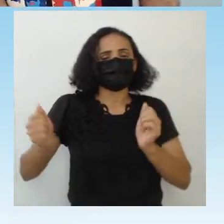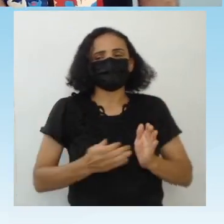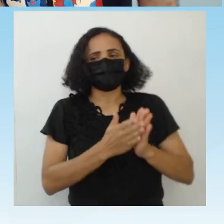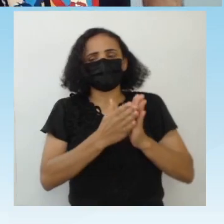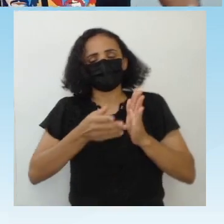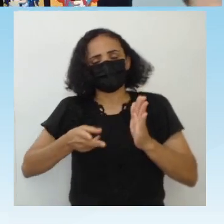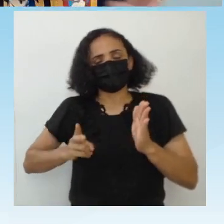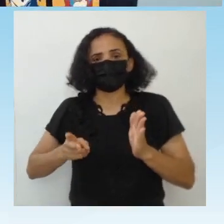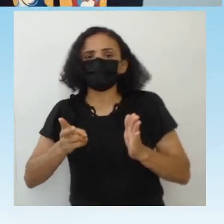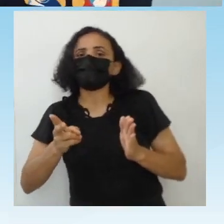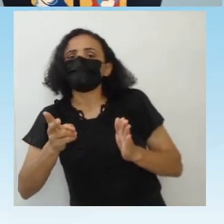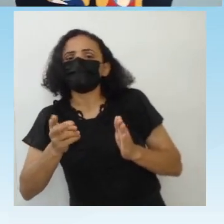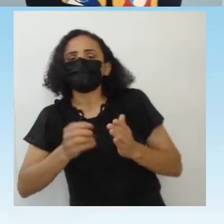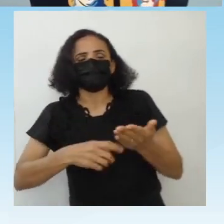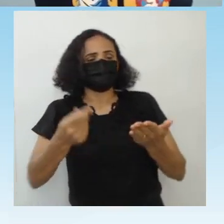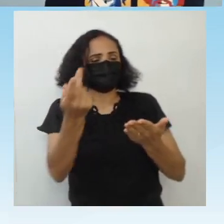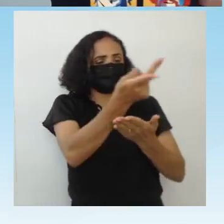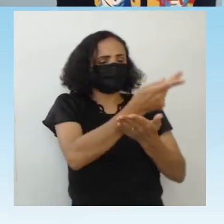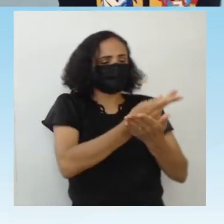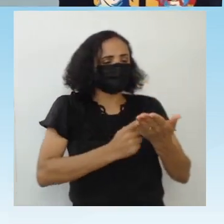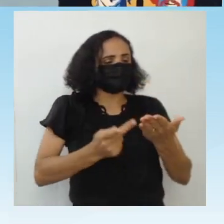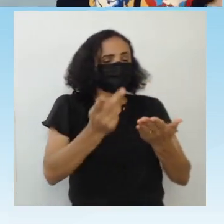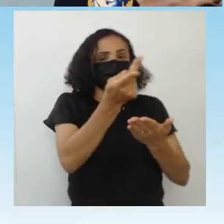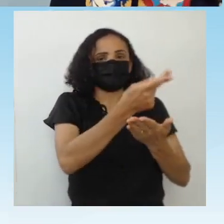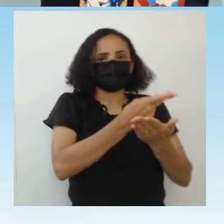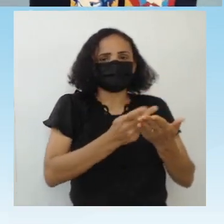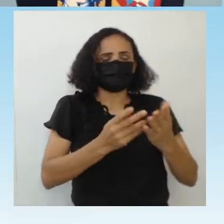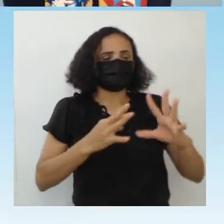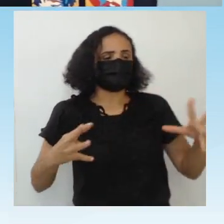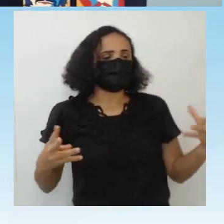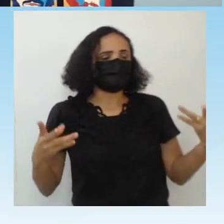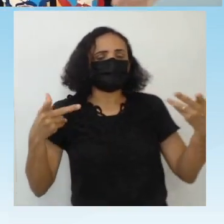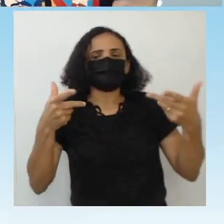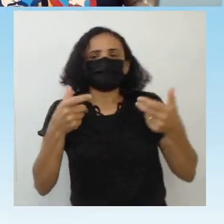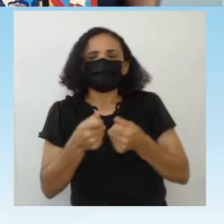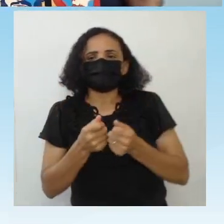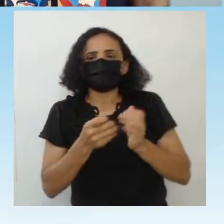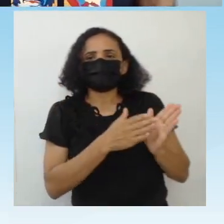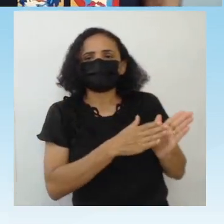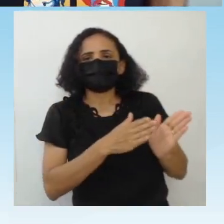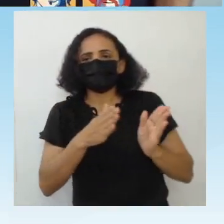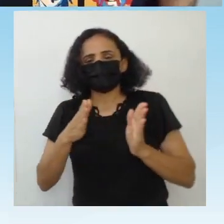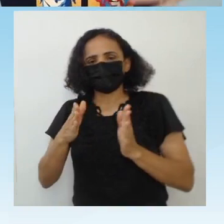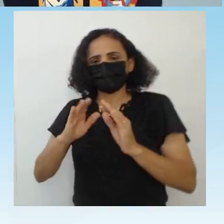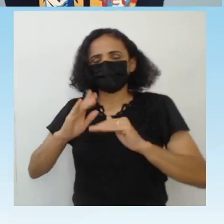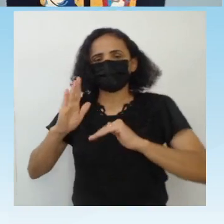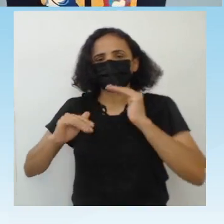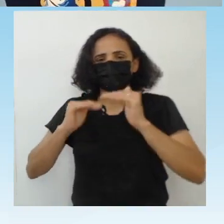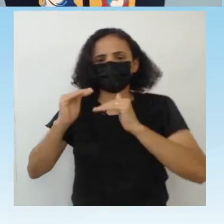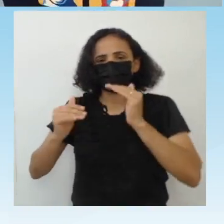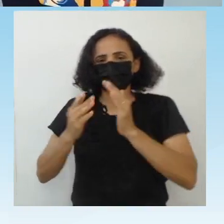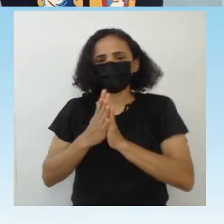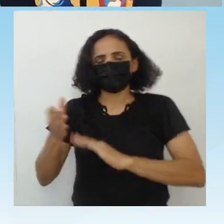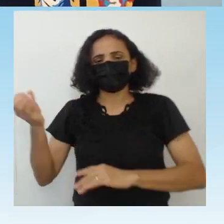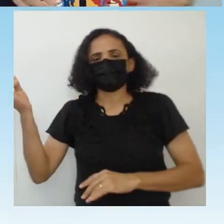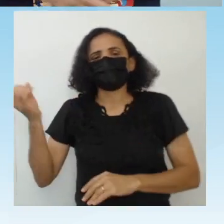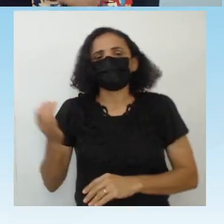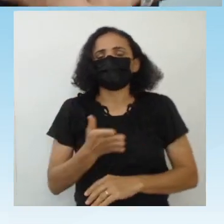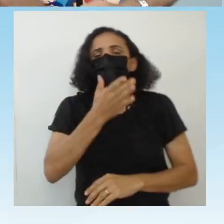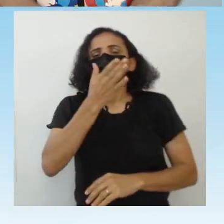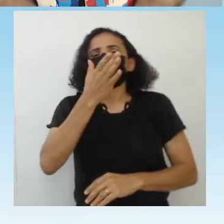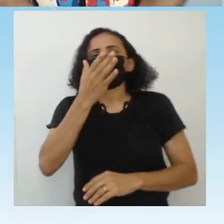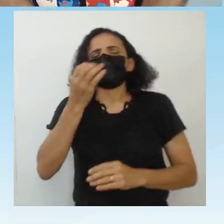Arte Moderna, que foi aquele tumulto todo, né? Aquela confusão toda na implantação do